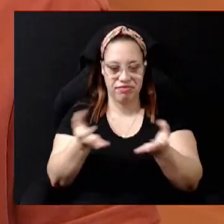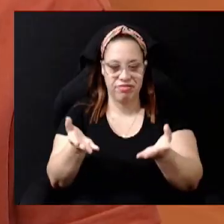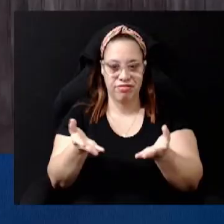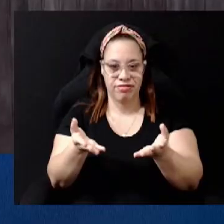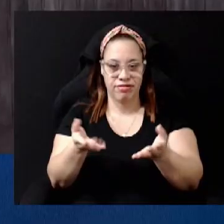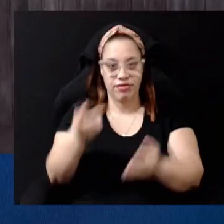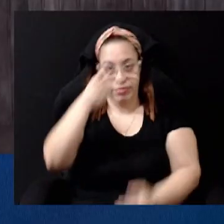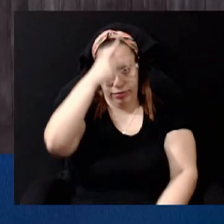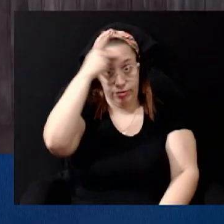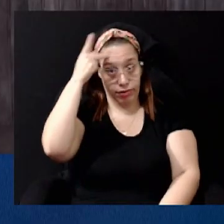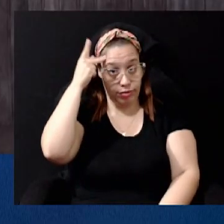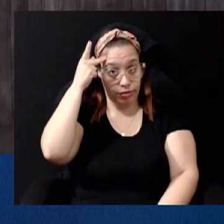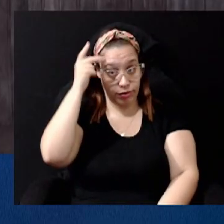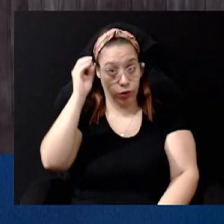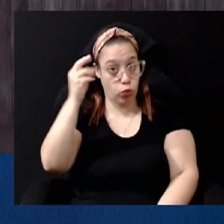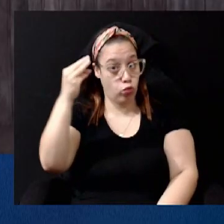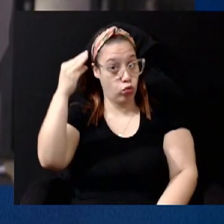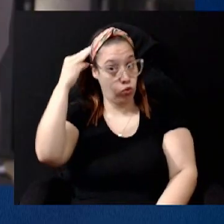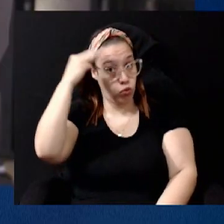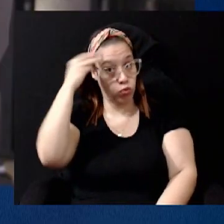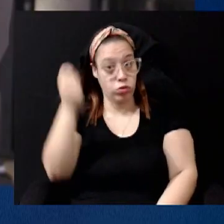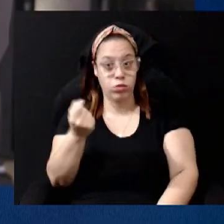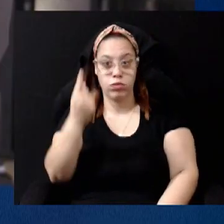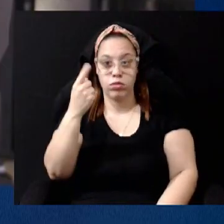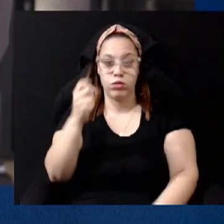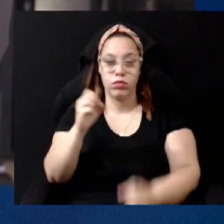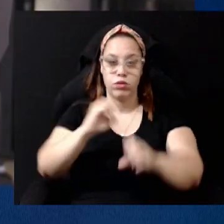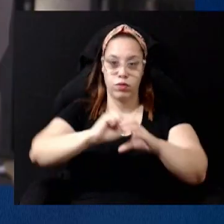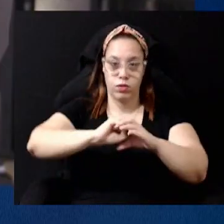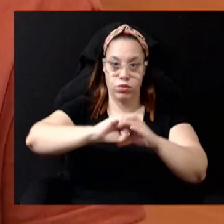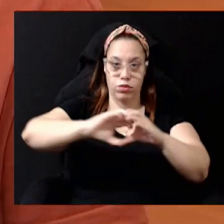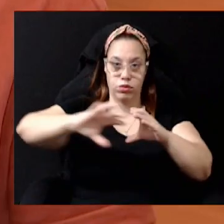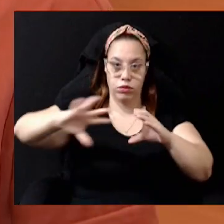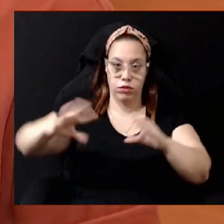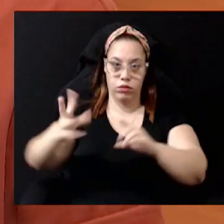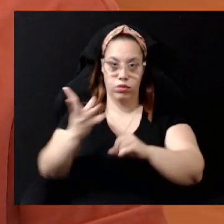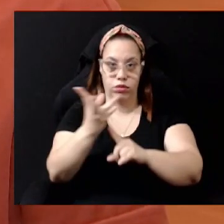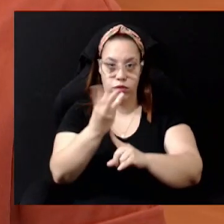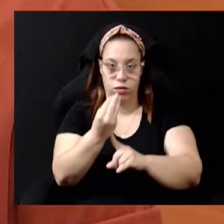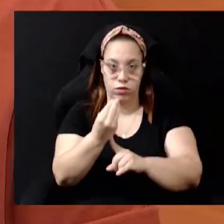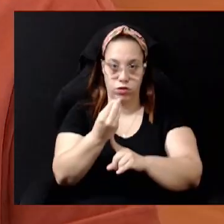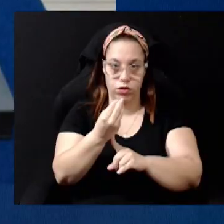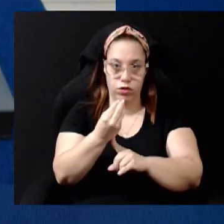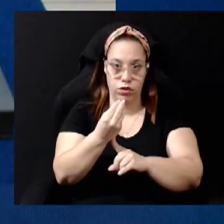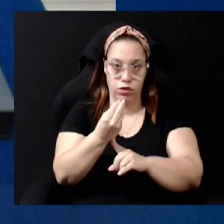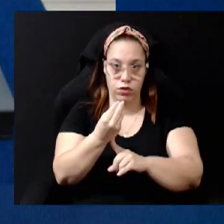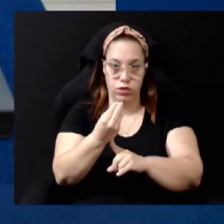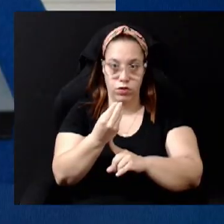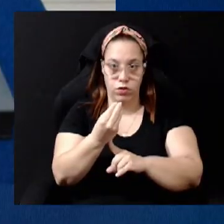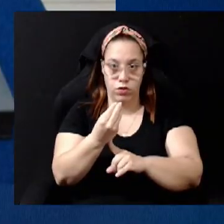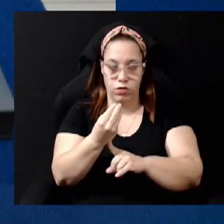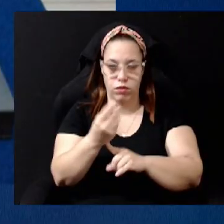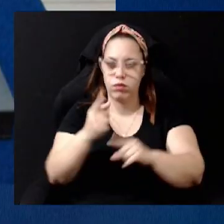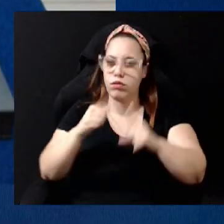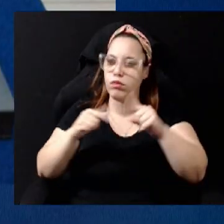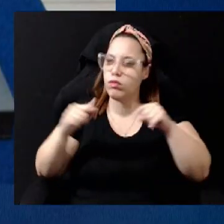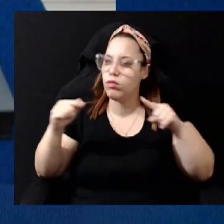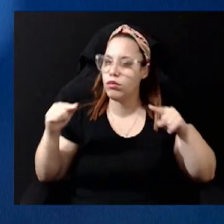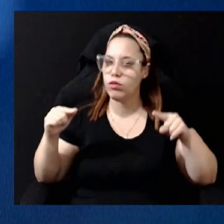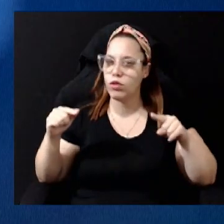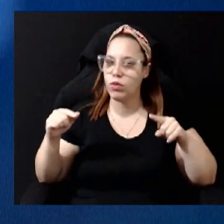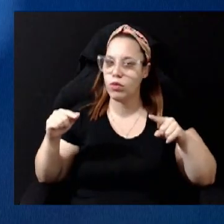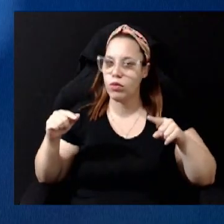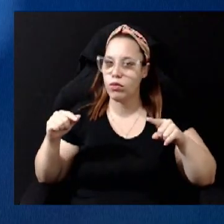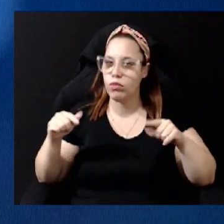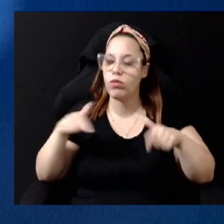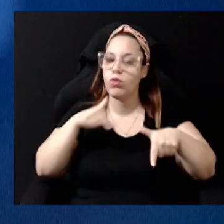ser memorada. Uma de suas características foi a arte multimídia. Ele fazia diferentes formatos de obra, né? Trabalhava com as